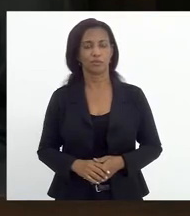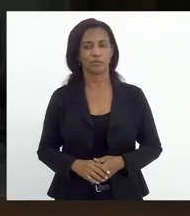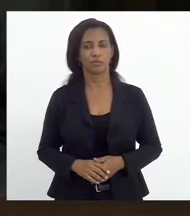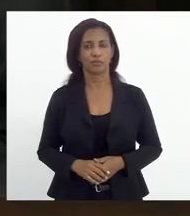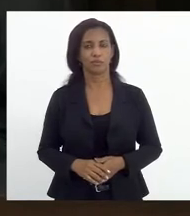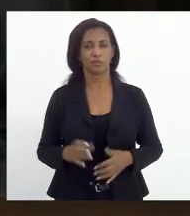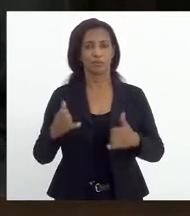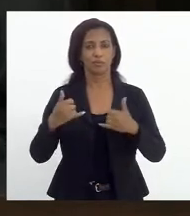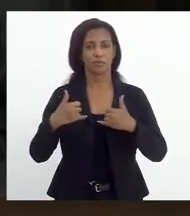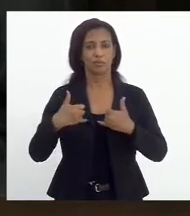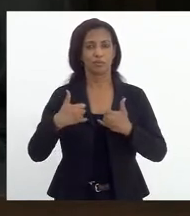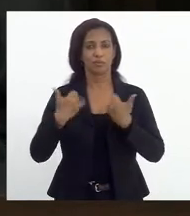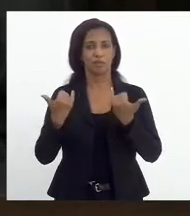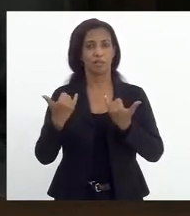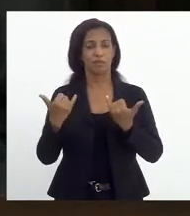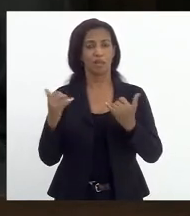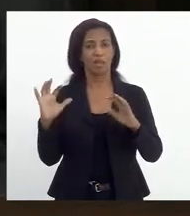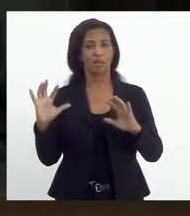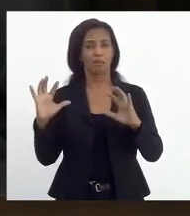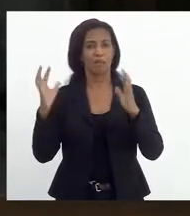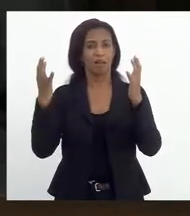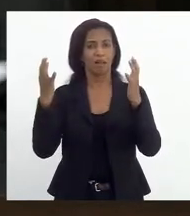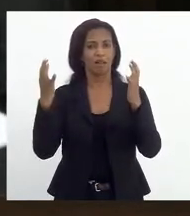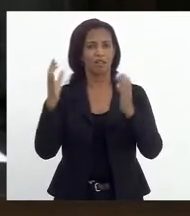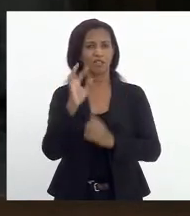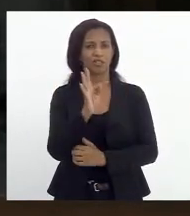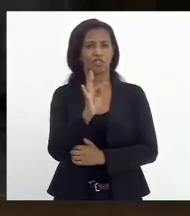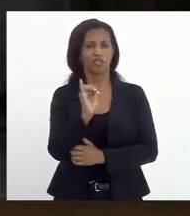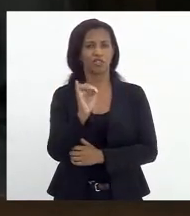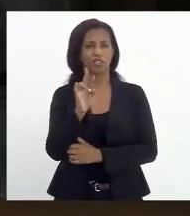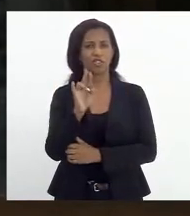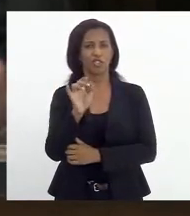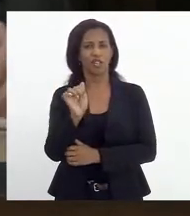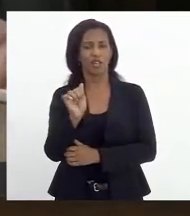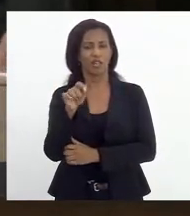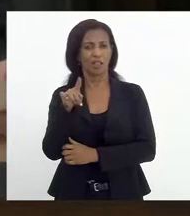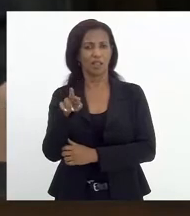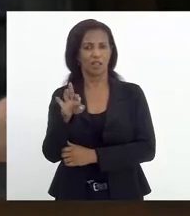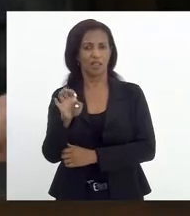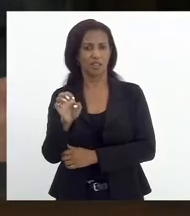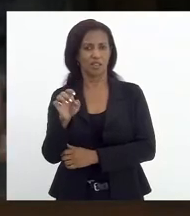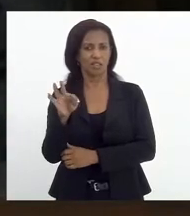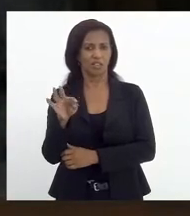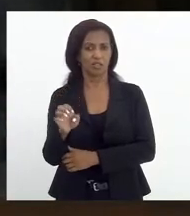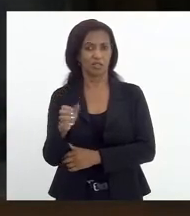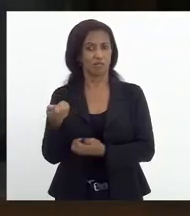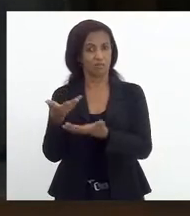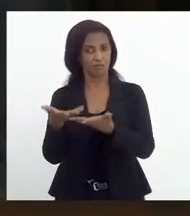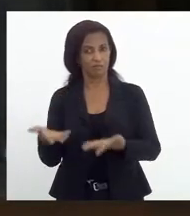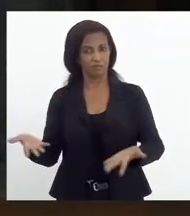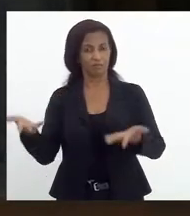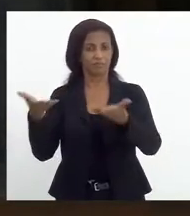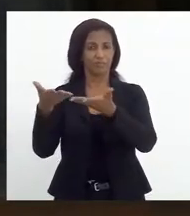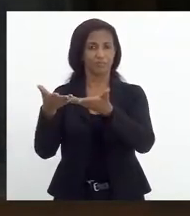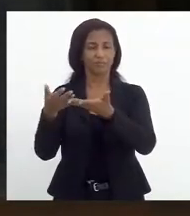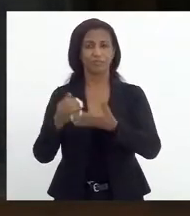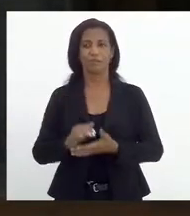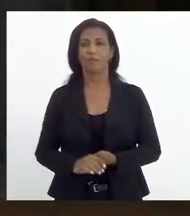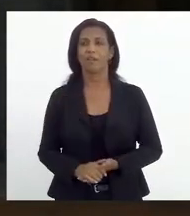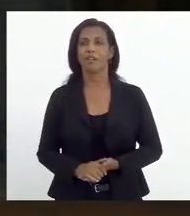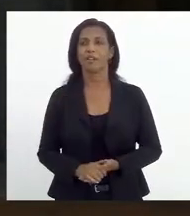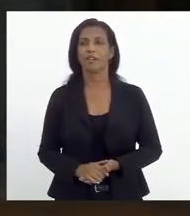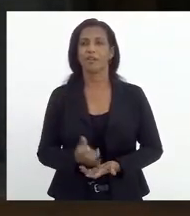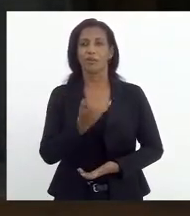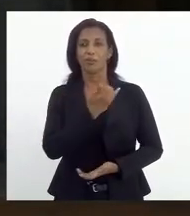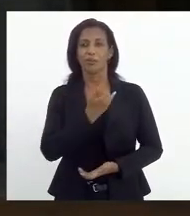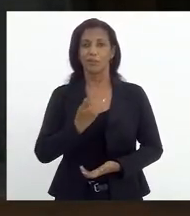do aniversário do Palácio Tiradentes, comemorado anualmente no dia 6 de maio. E para homenagear o nosso querido